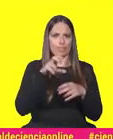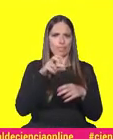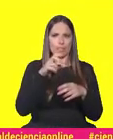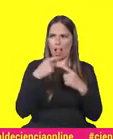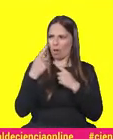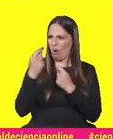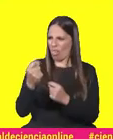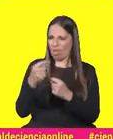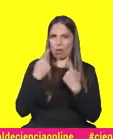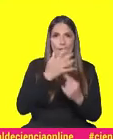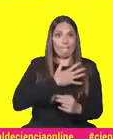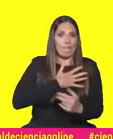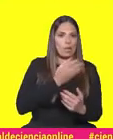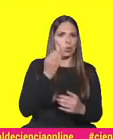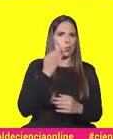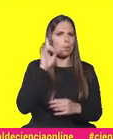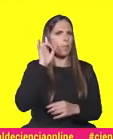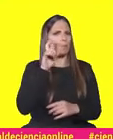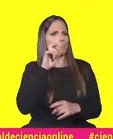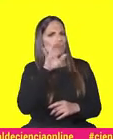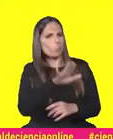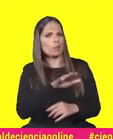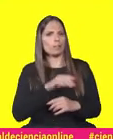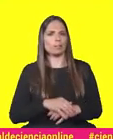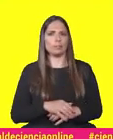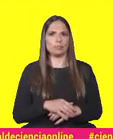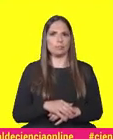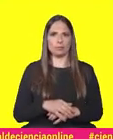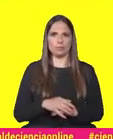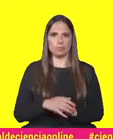amada por outros. Como é que se pode explicar a importância da conservação desta espécie?